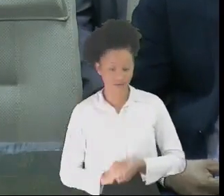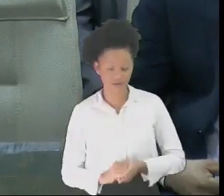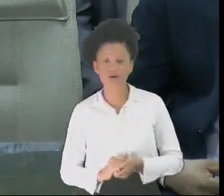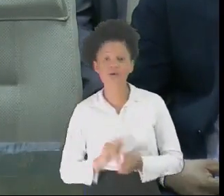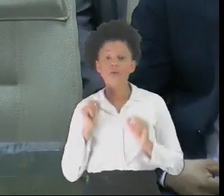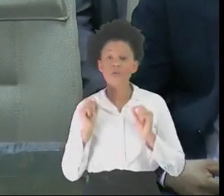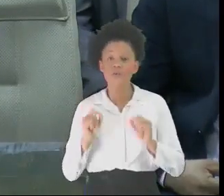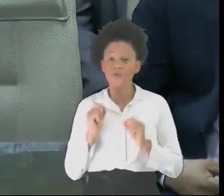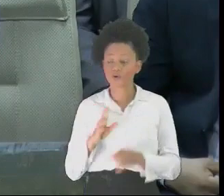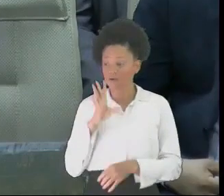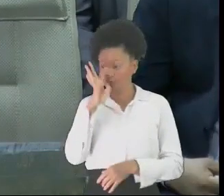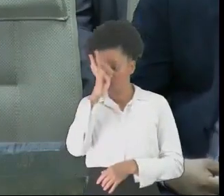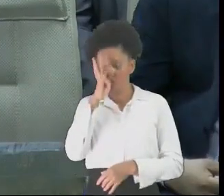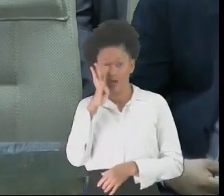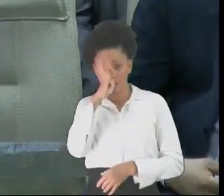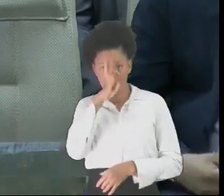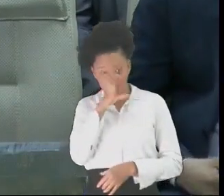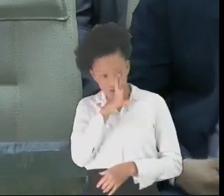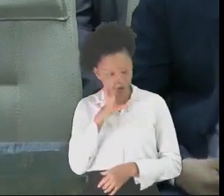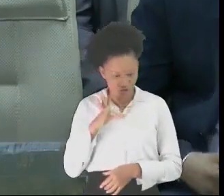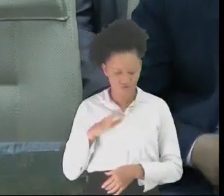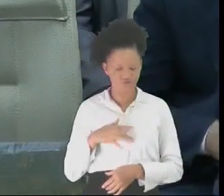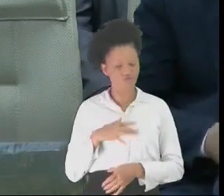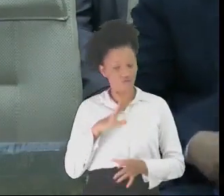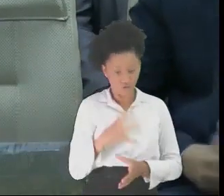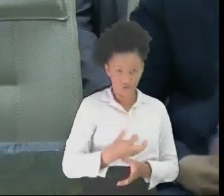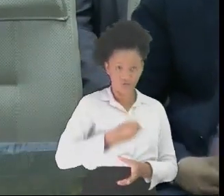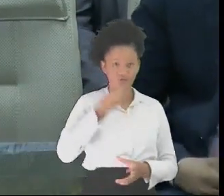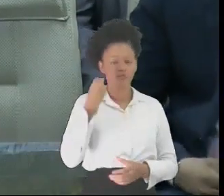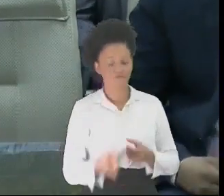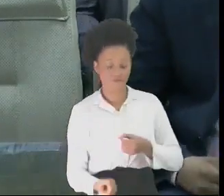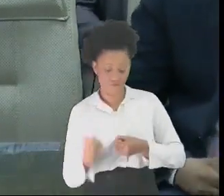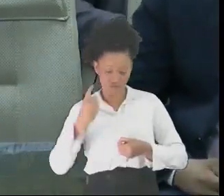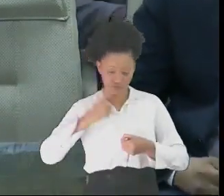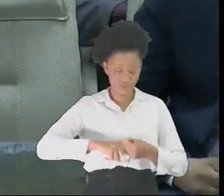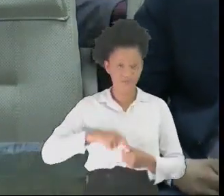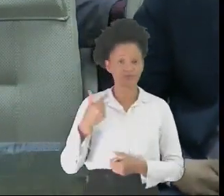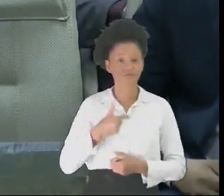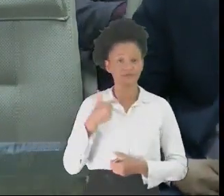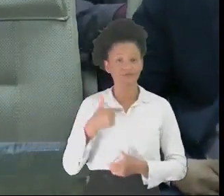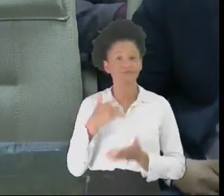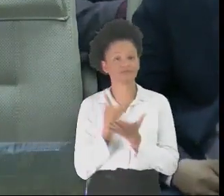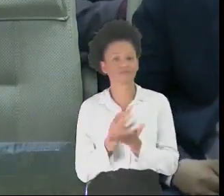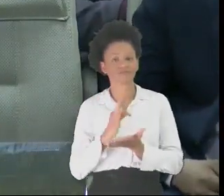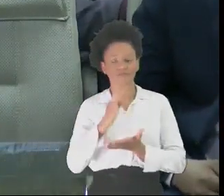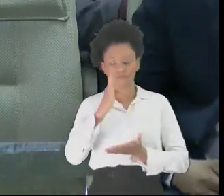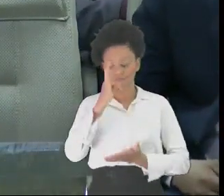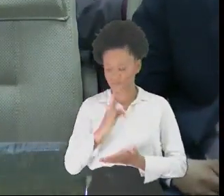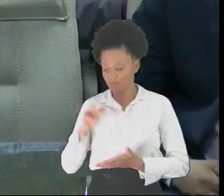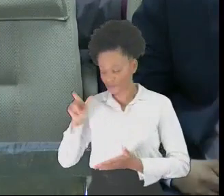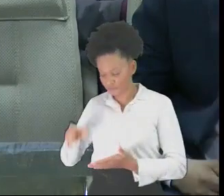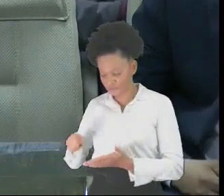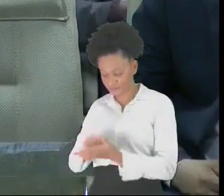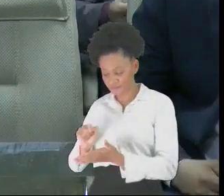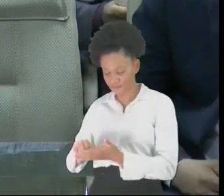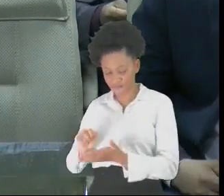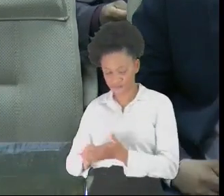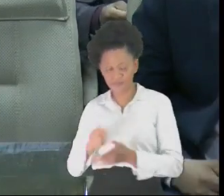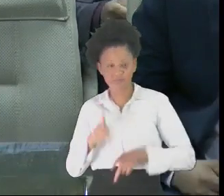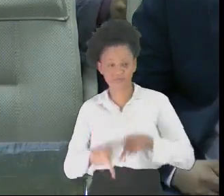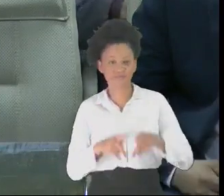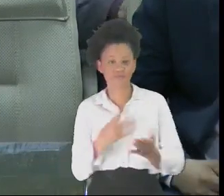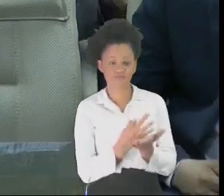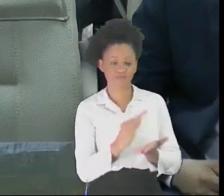que resiste for tirado, vamos voltar para a segunda carta aos Tessalonicenses. Segunda carta do apóstolo São Paulo aos